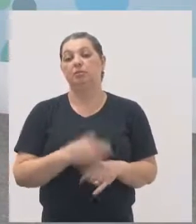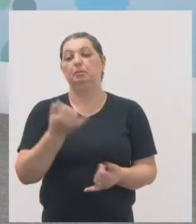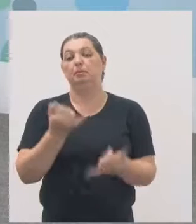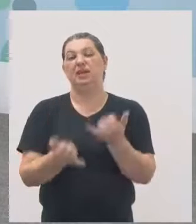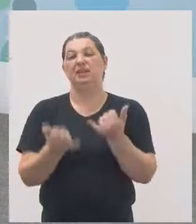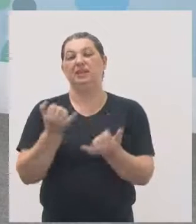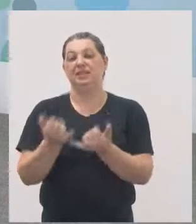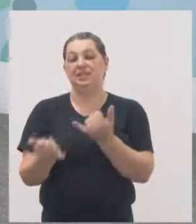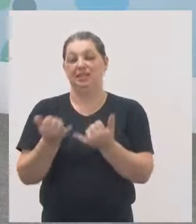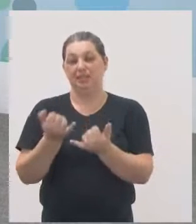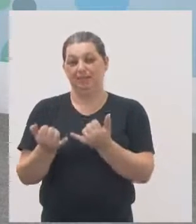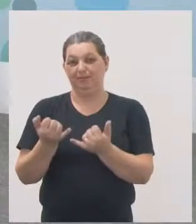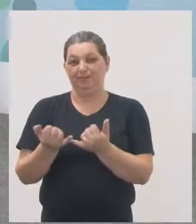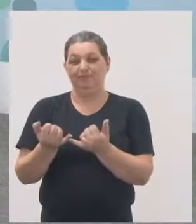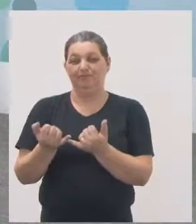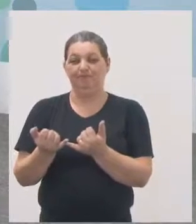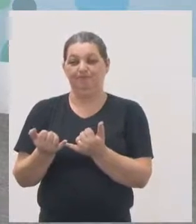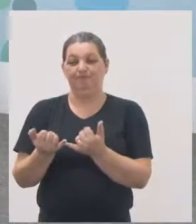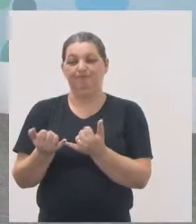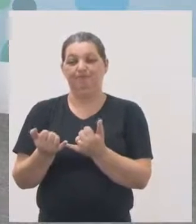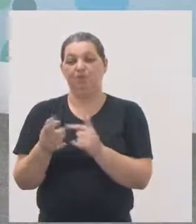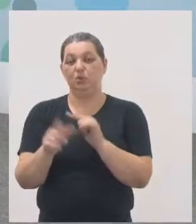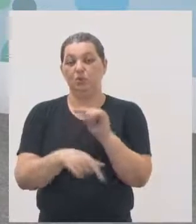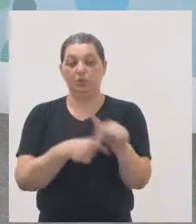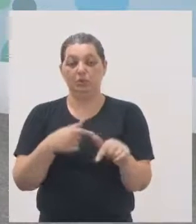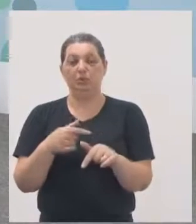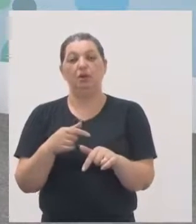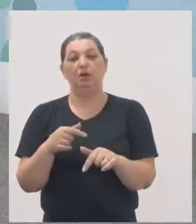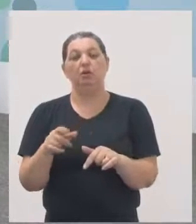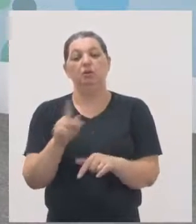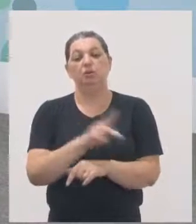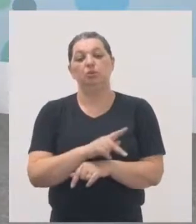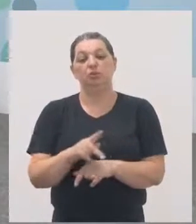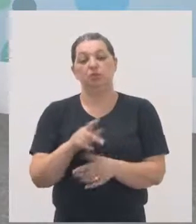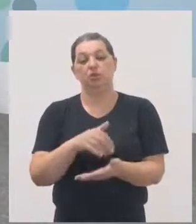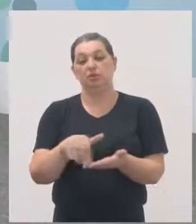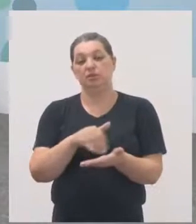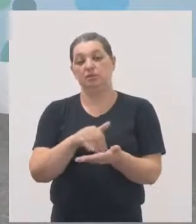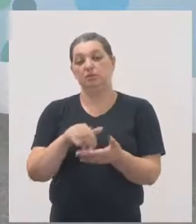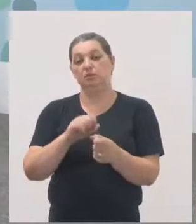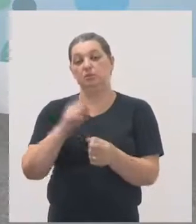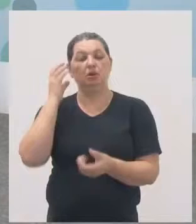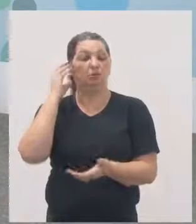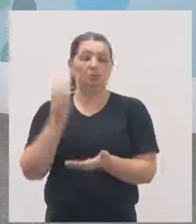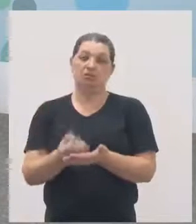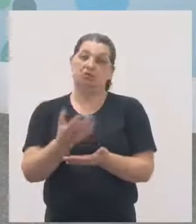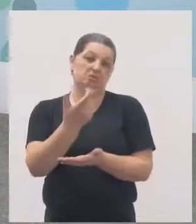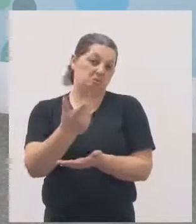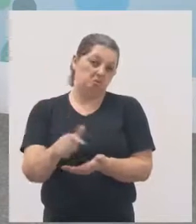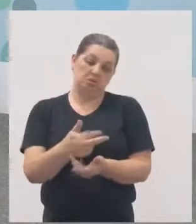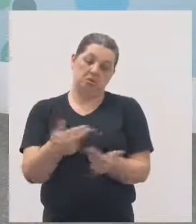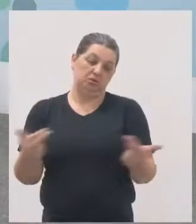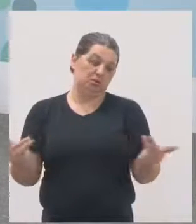paralela do trabalho de vocês de professor da secretaria, usar o podcast para outras coisas, né? Até a gente estava brincando hoje